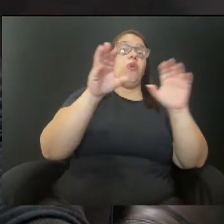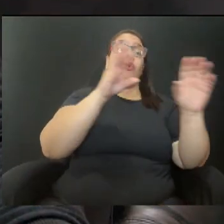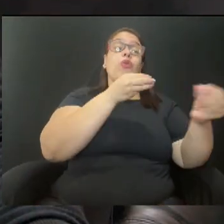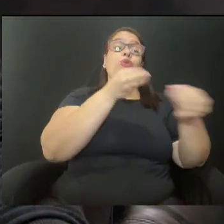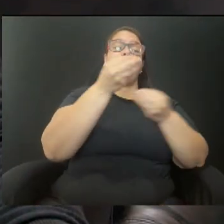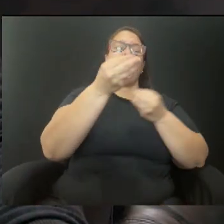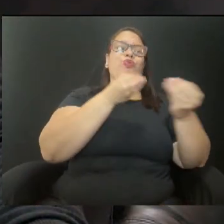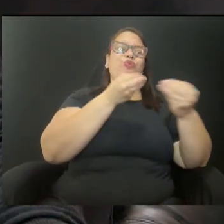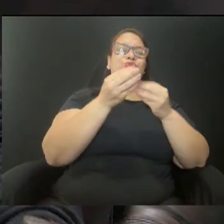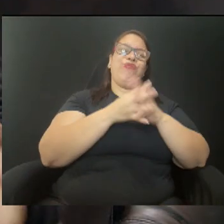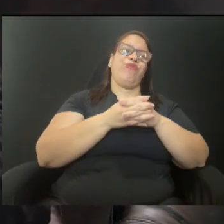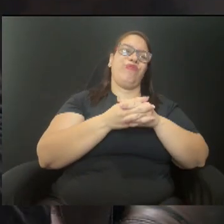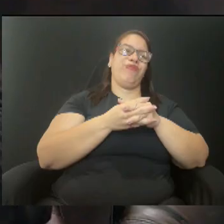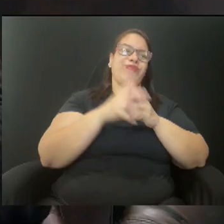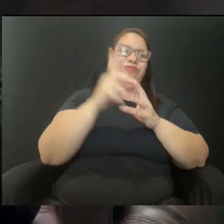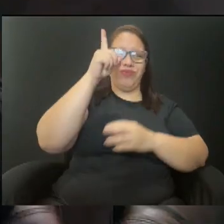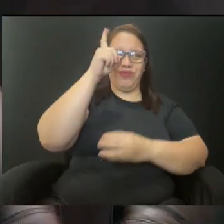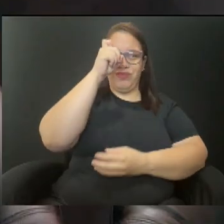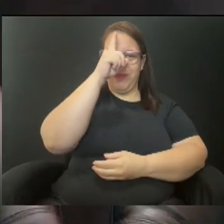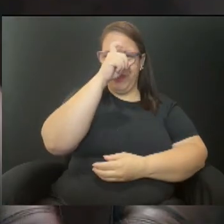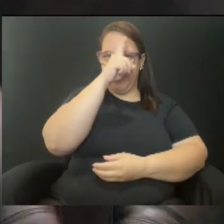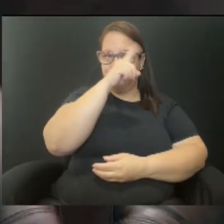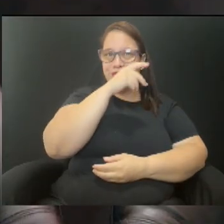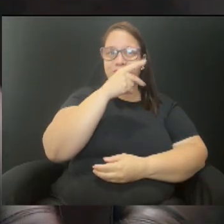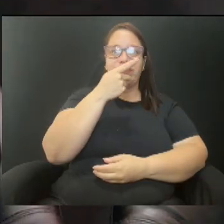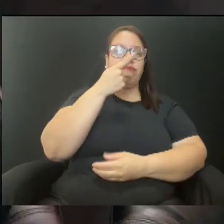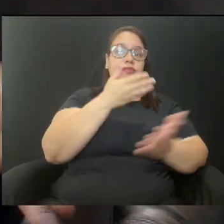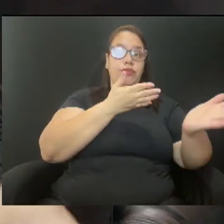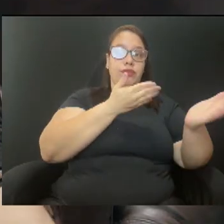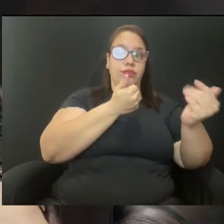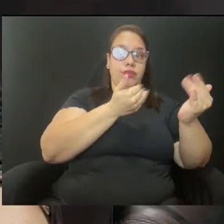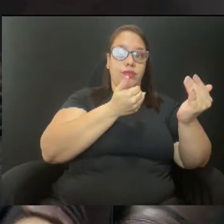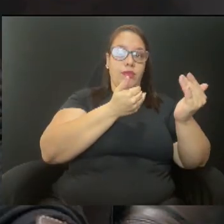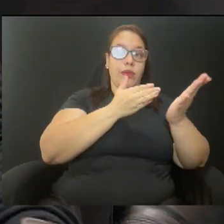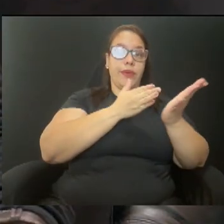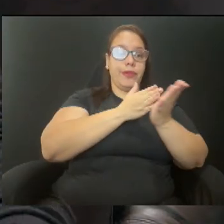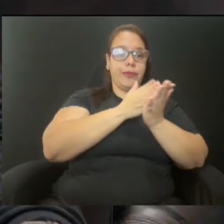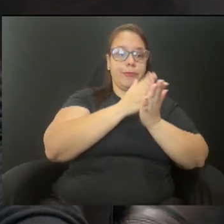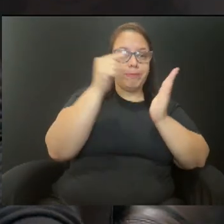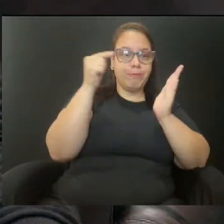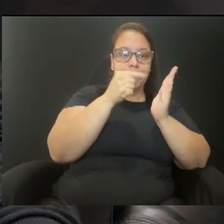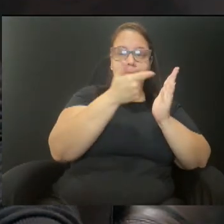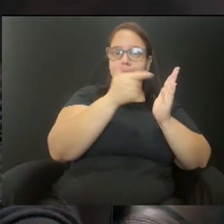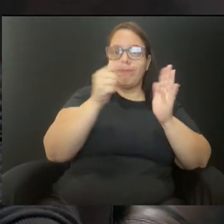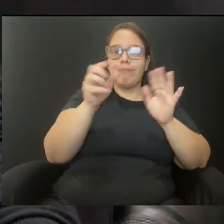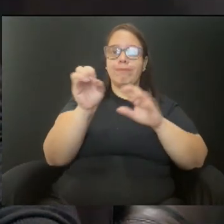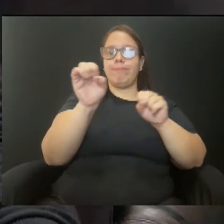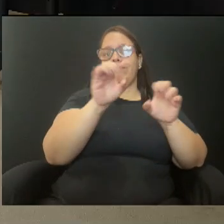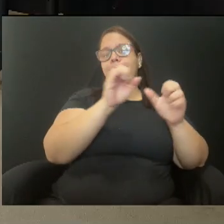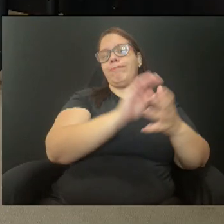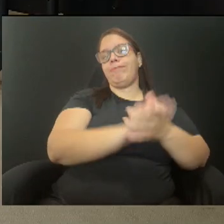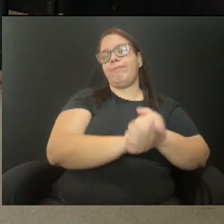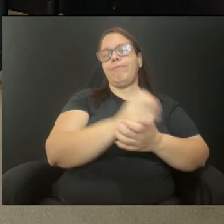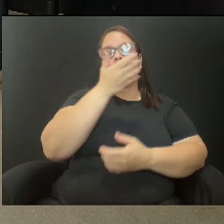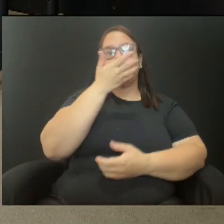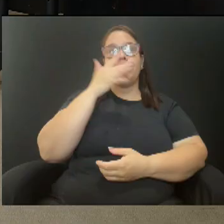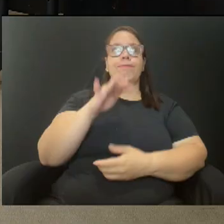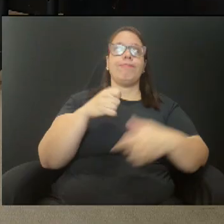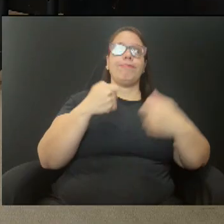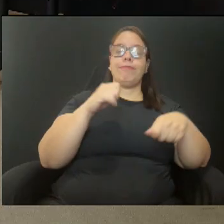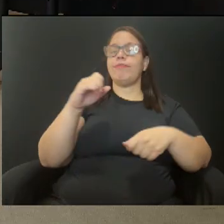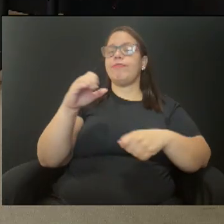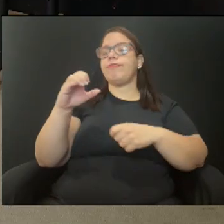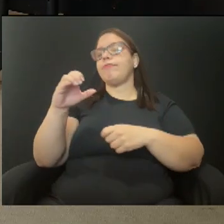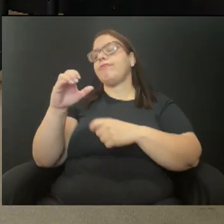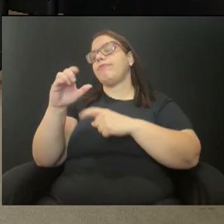muito difícil falar para o jovem, siga esse caminho se a gente não ensinou eles quando era necessário. Doutora Cláudia. Não, com